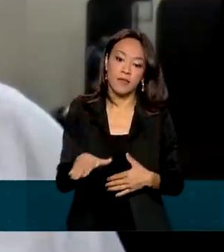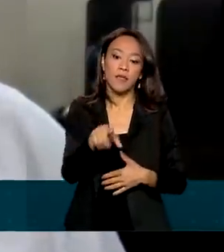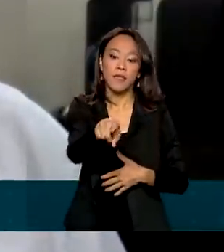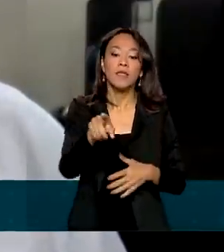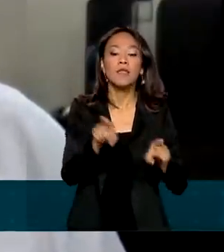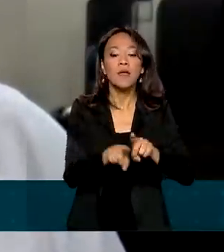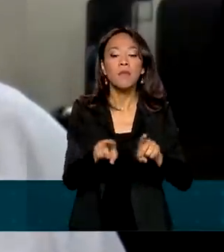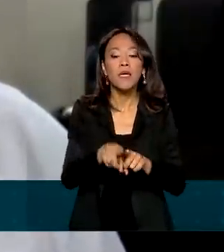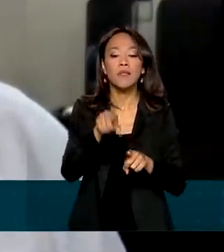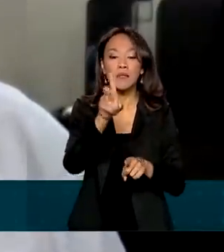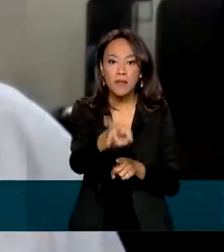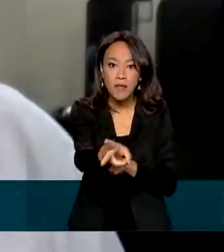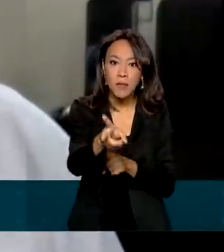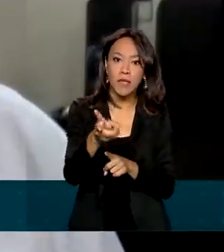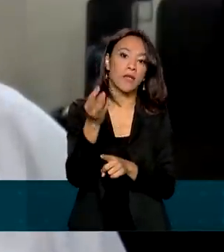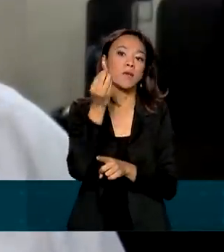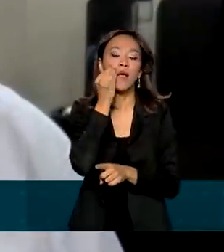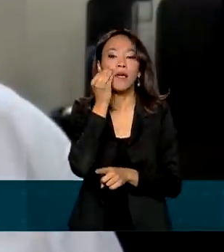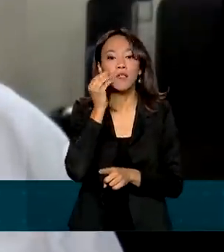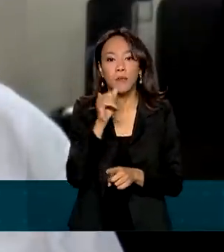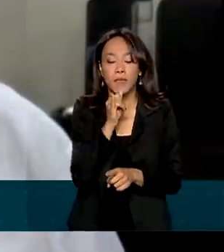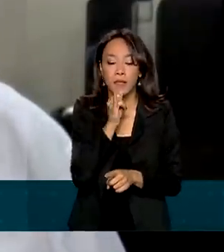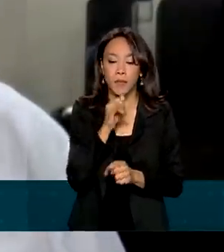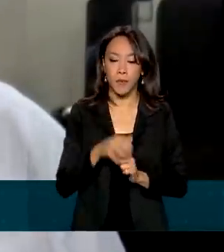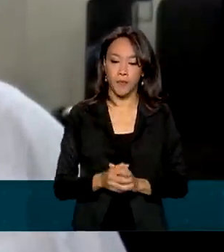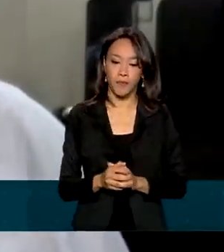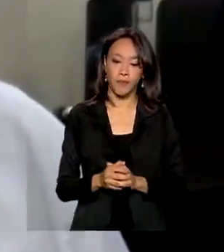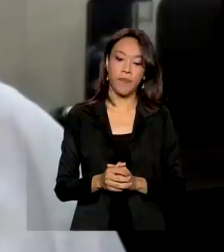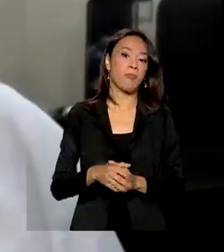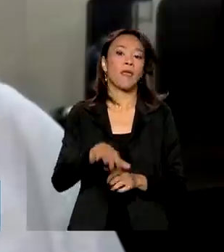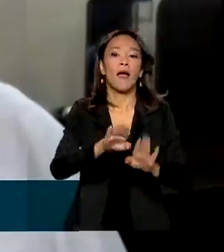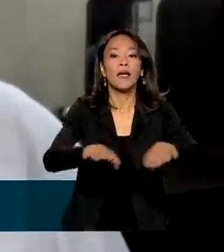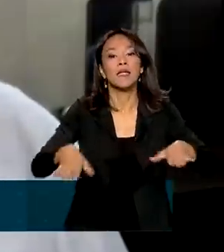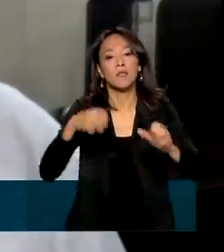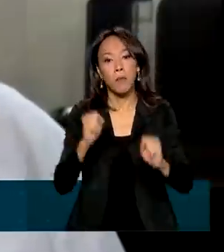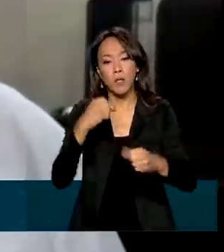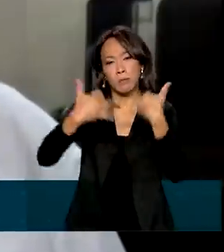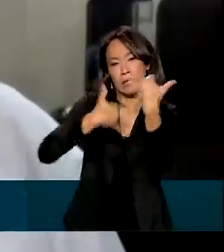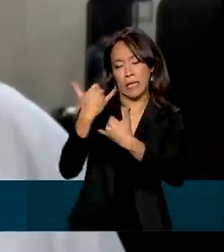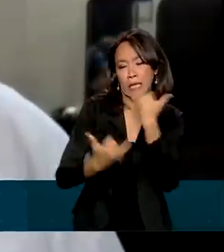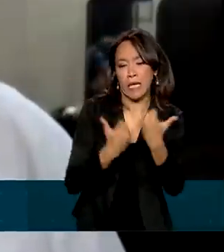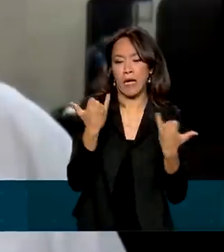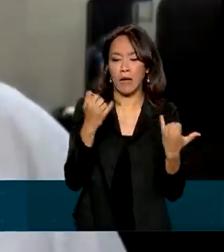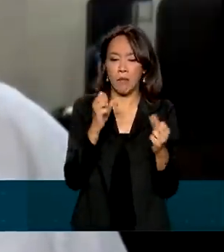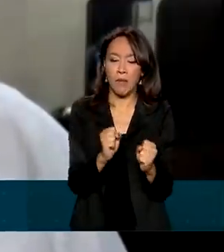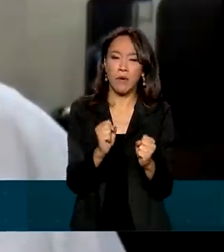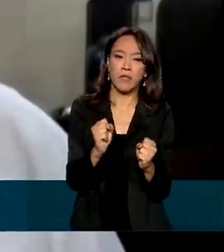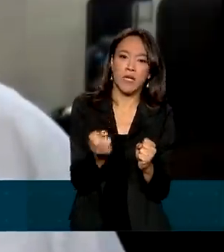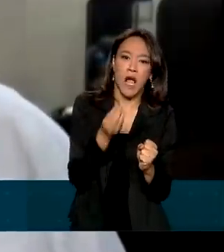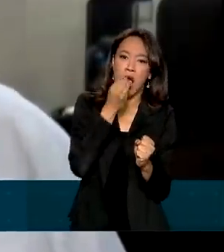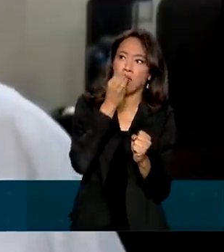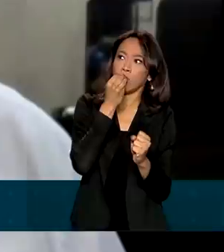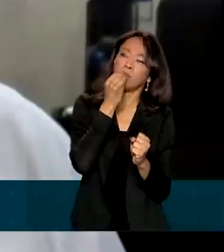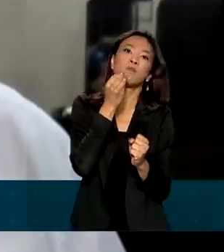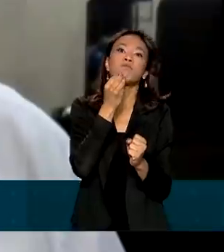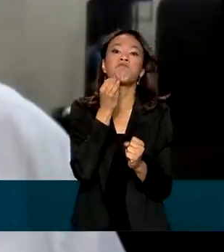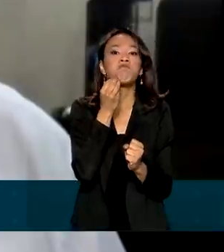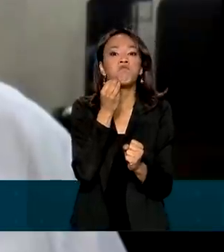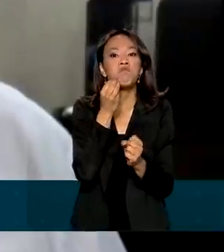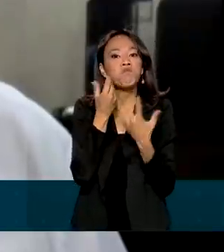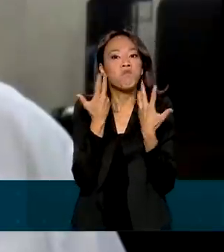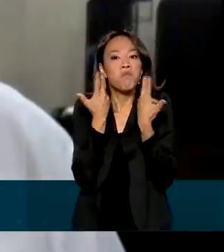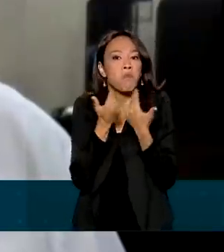pesados Robert King vocês a criança pode brincar pode morder pode levar porque ela não vai se contaminar